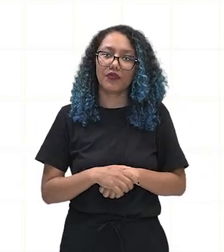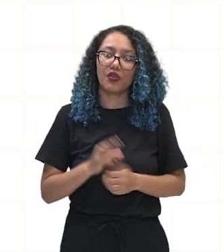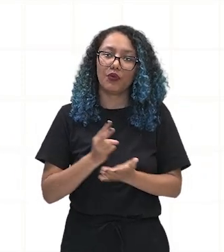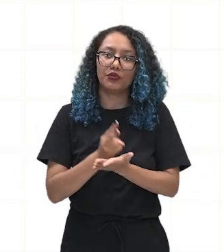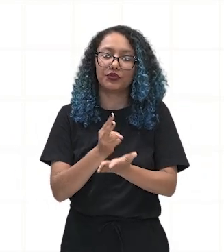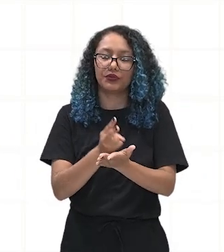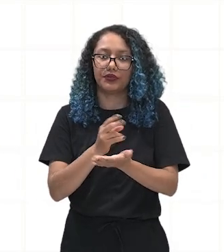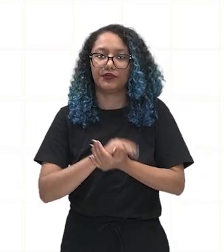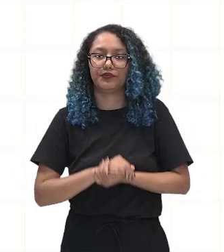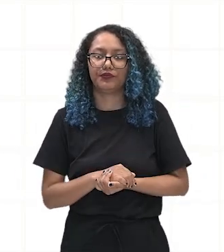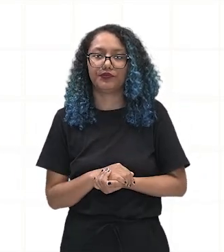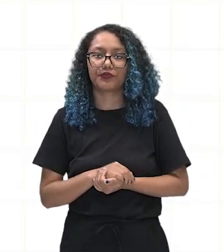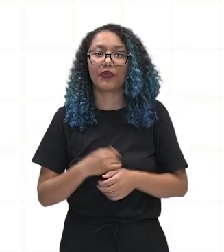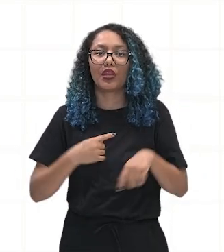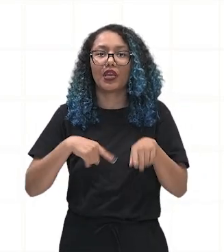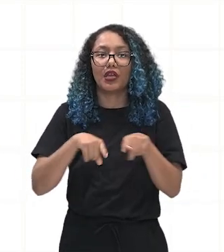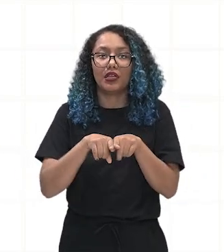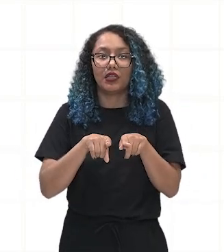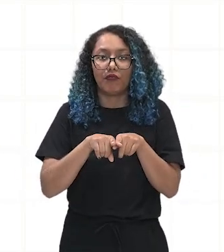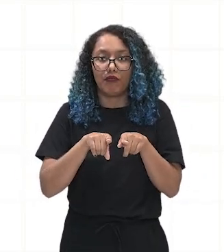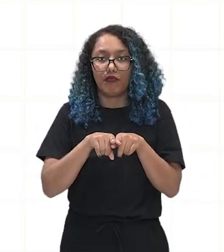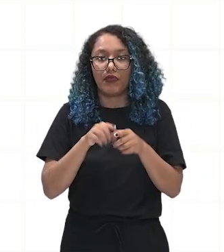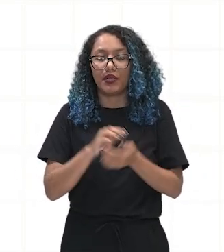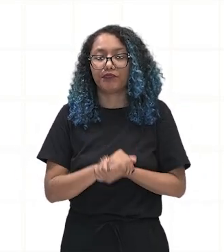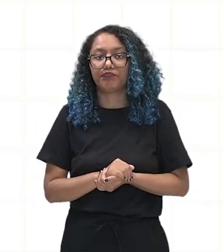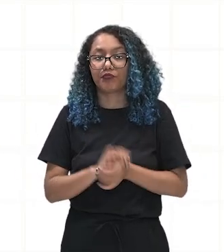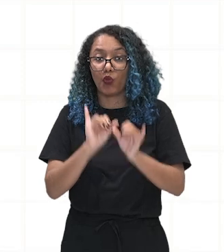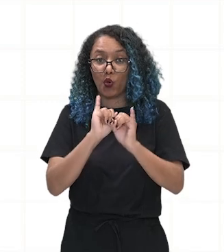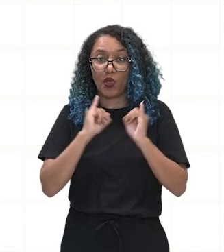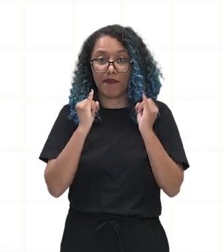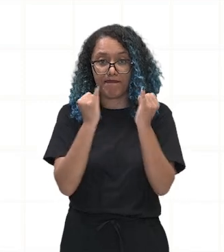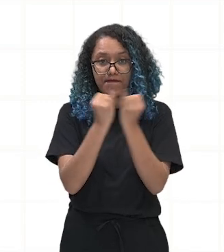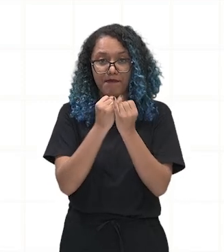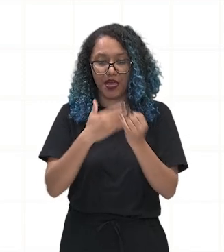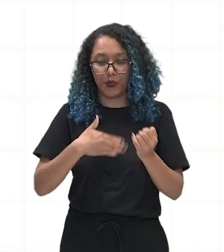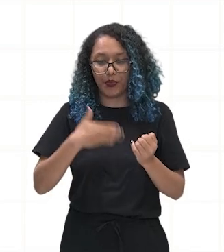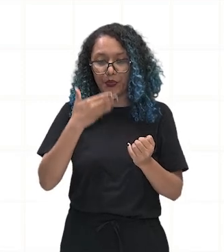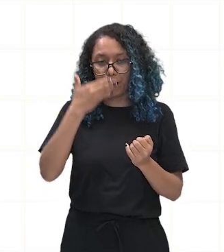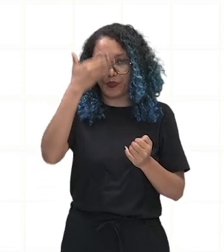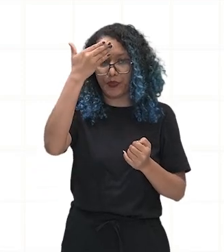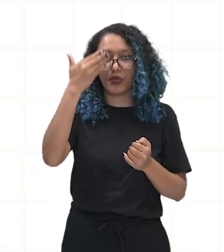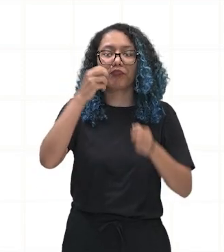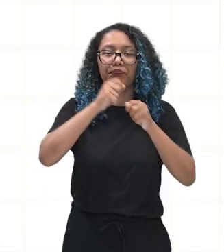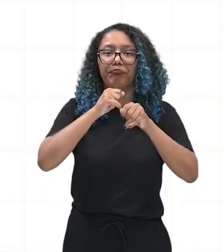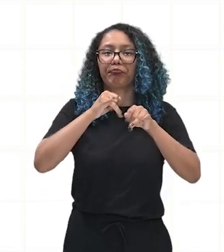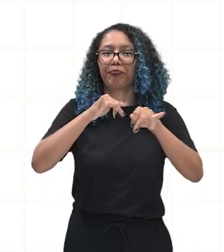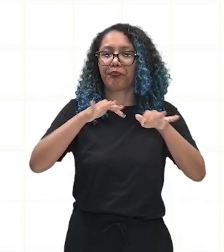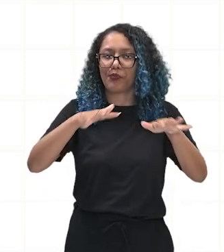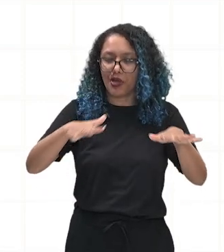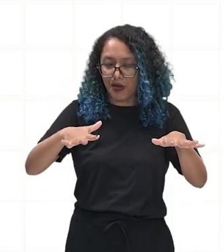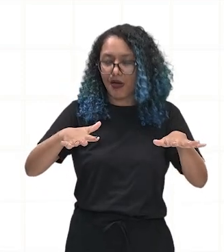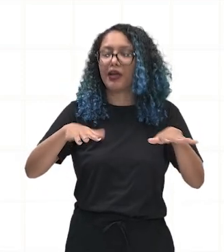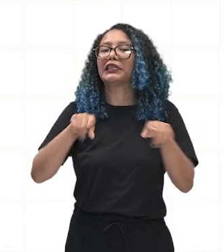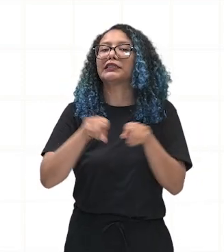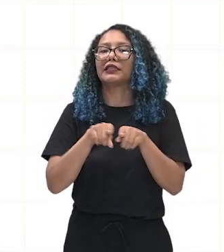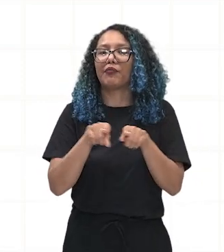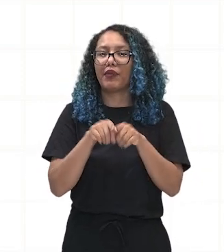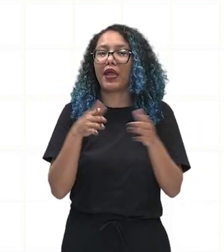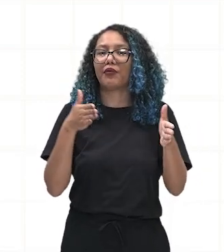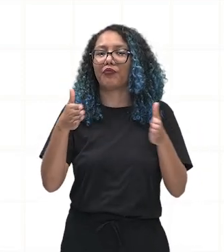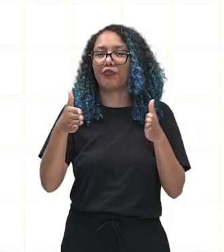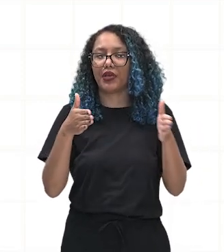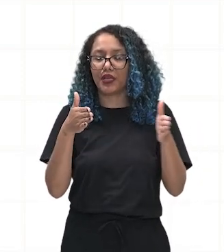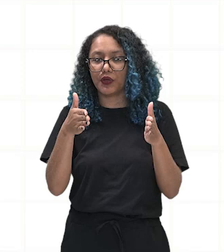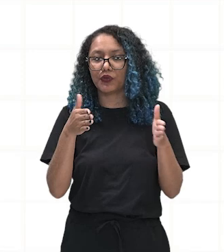só, vamos ver também a expansão do Império Islâmico. A expansão do Império Islâmico durante o